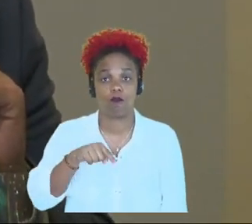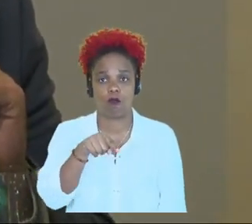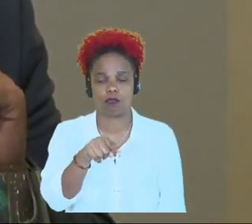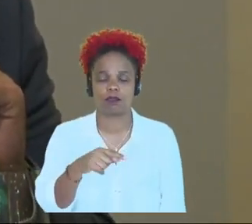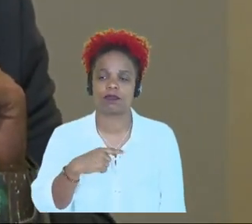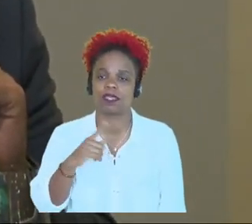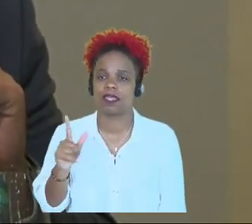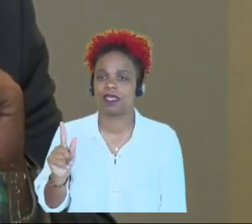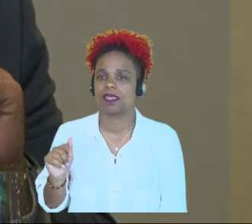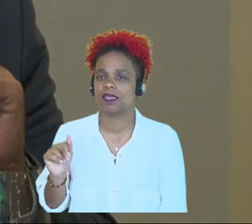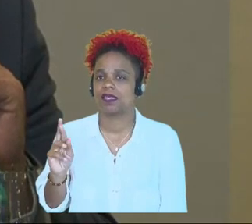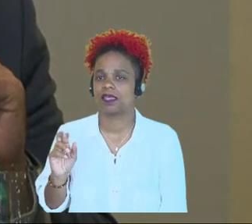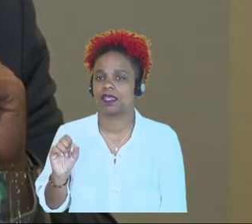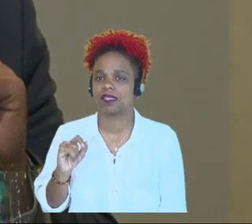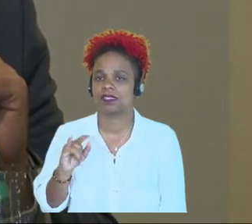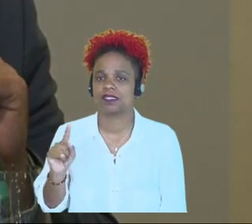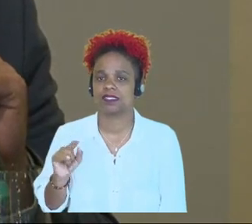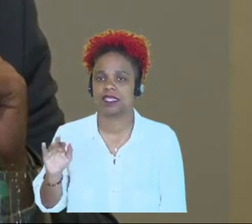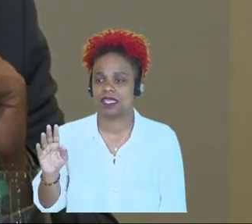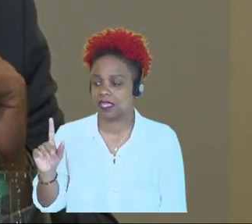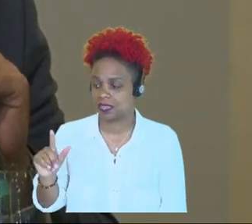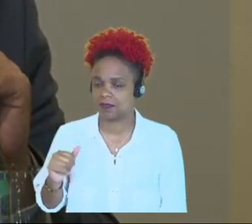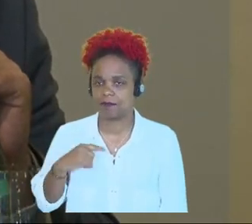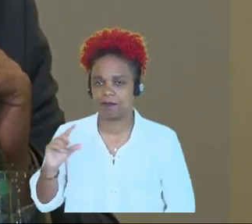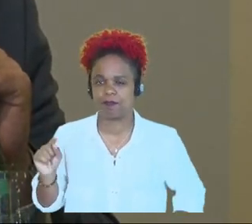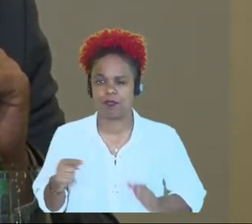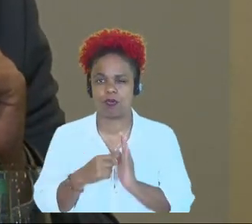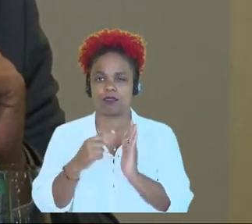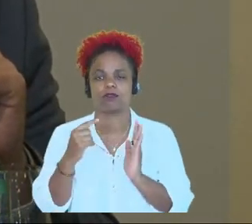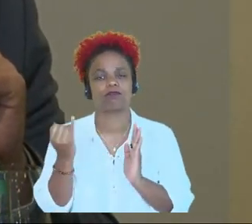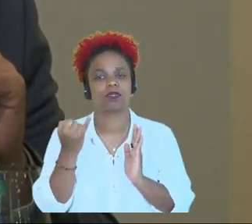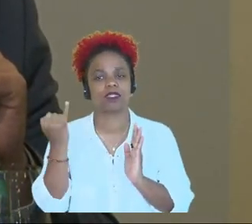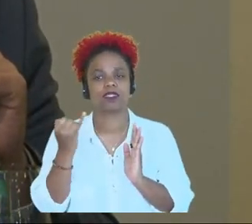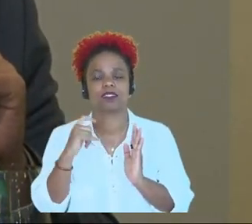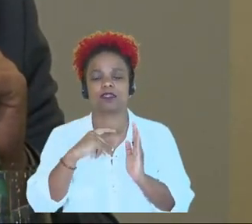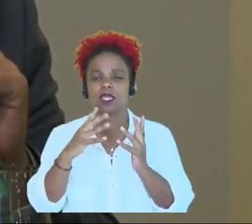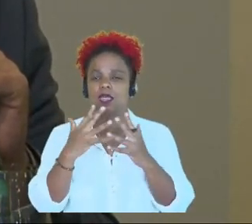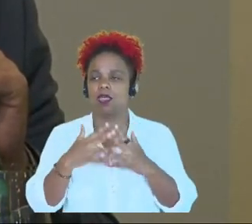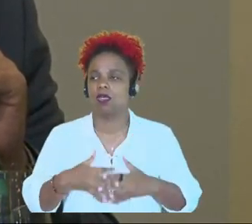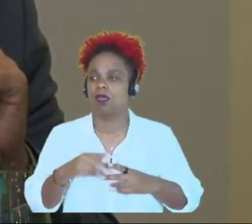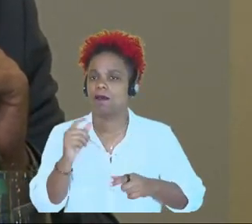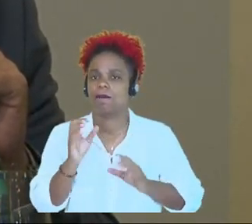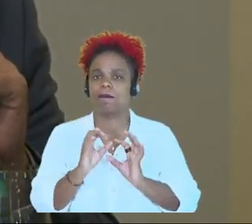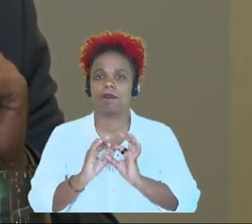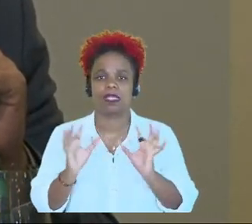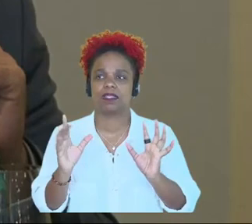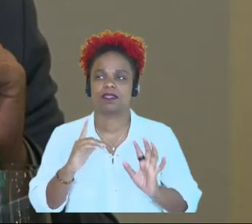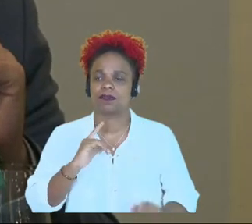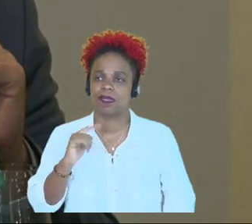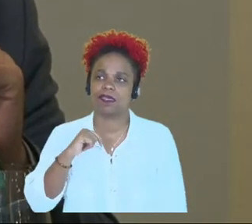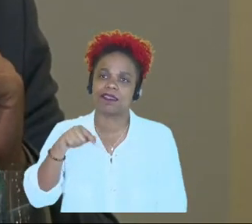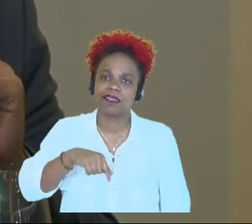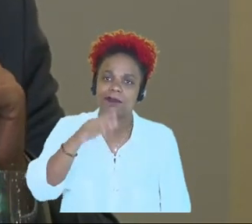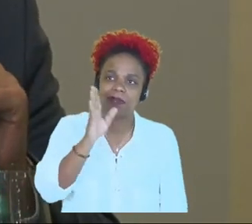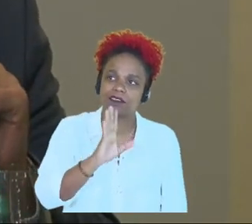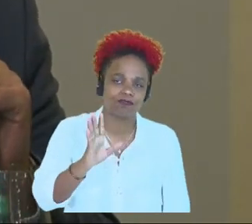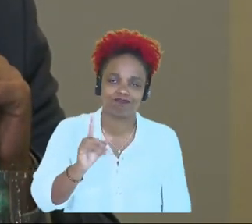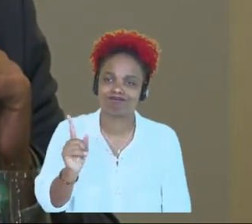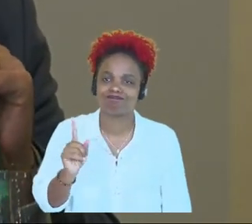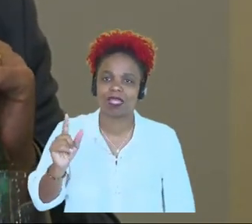Acho que a Graziella colocou um ponto importante, que o problema da frustração com a democracia não é brasileiro, não é latino-americano, ele é